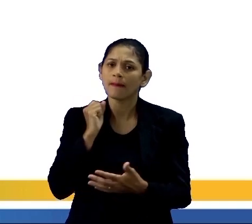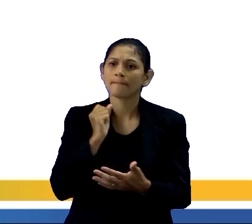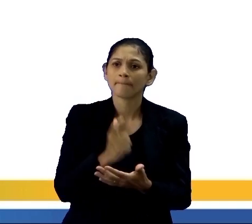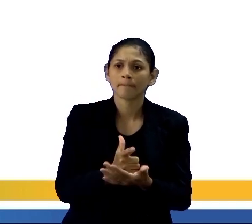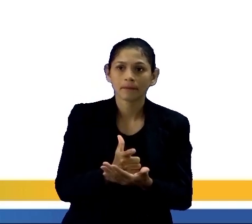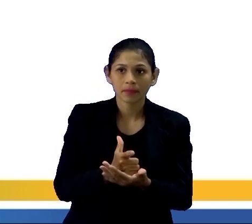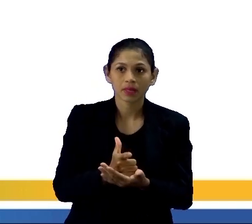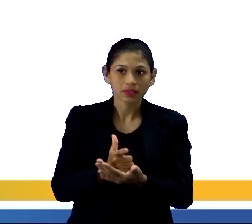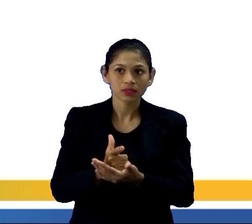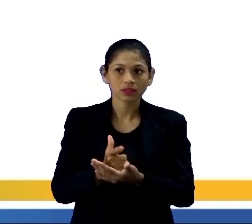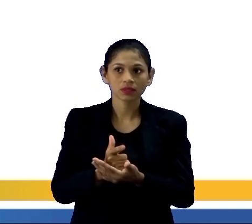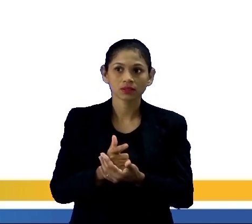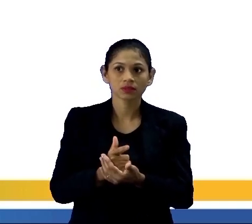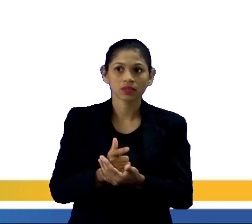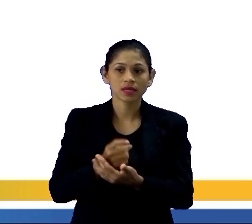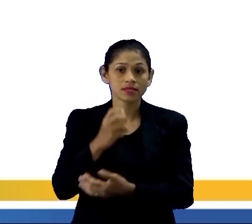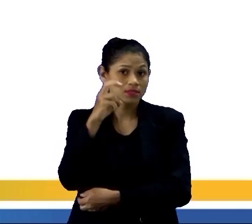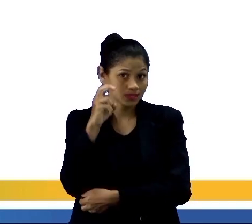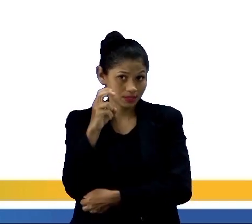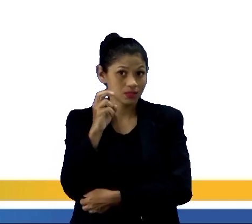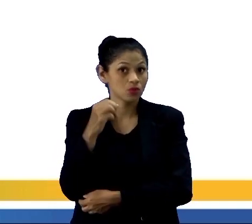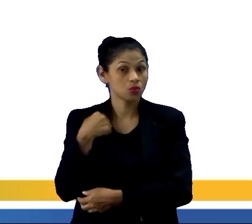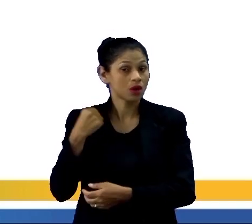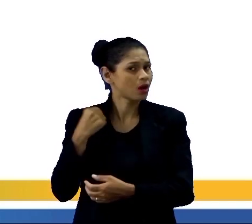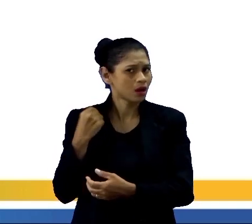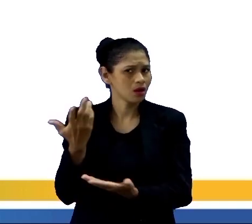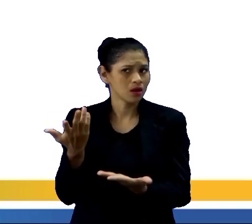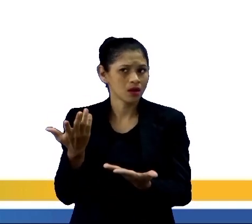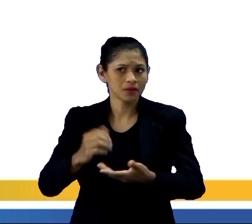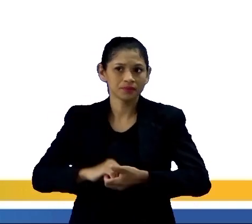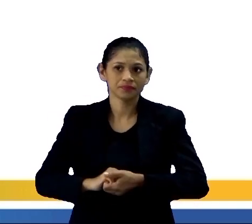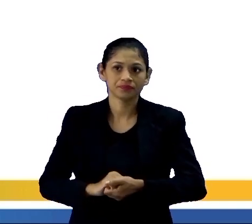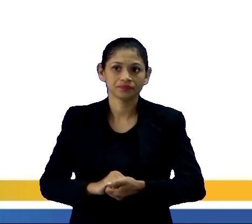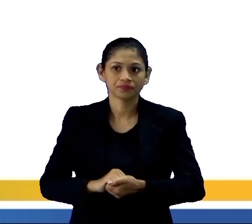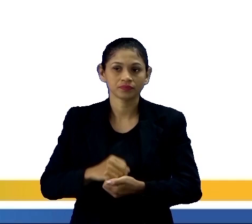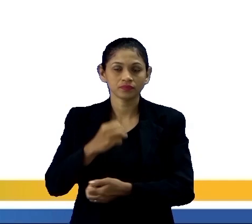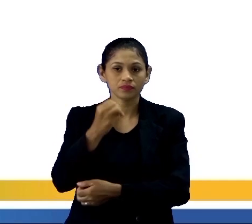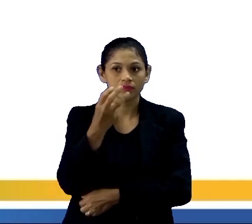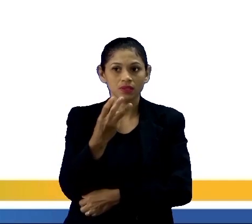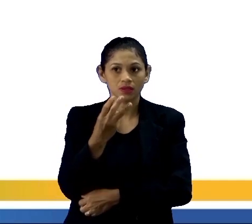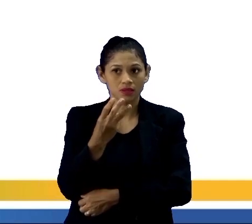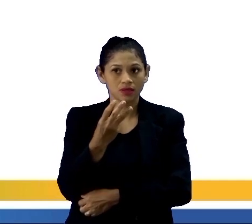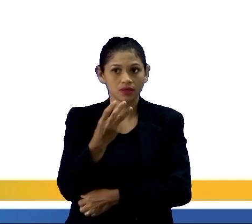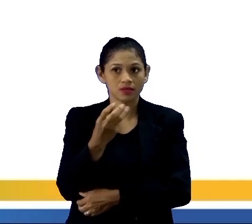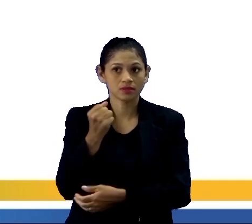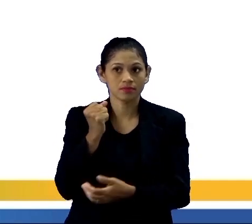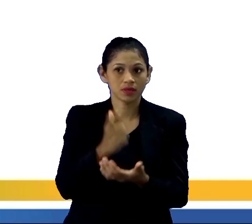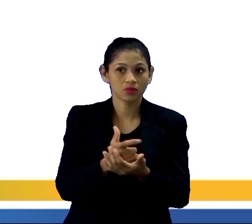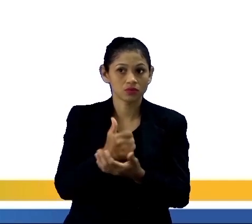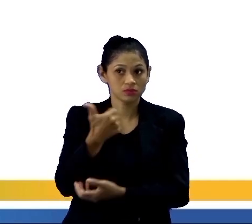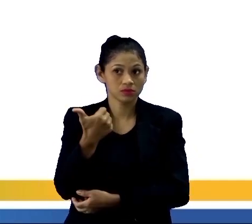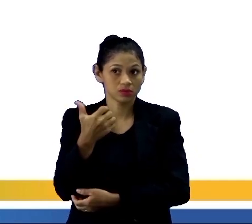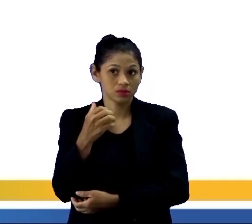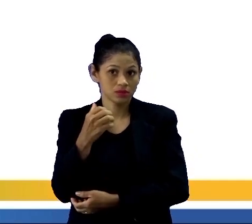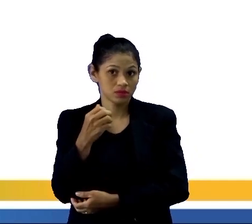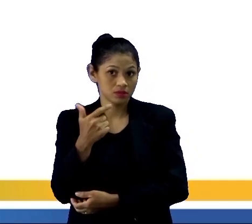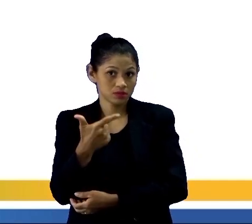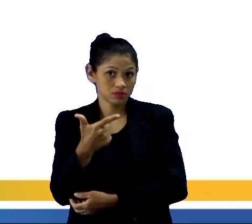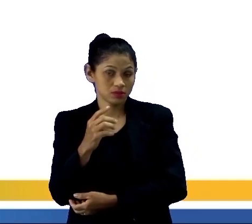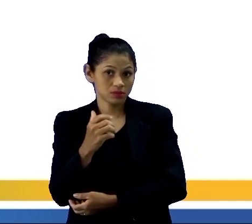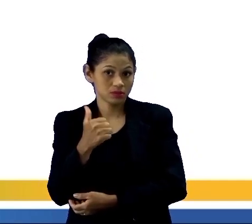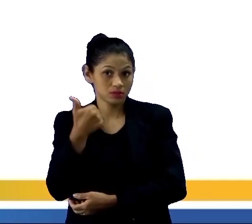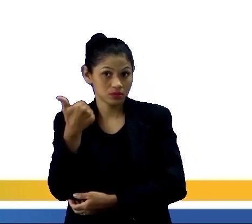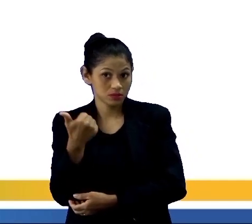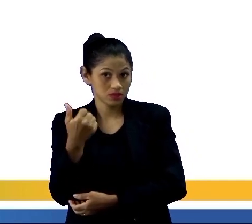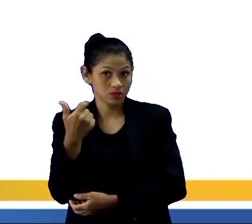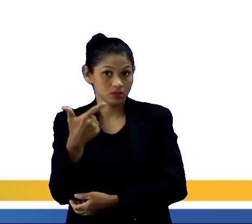Temos aí 3 camisetas, que ela pagou R$120. Se ela comprar 5 camisetas, quanto que ela vai pagar? Não sei.